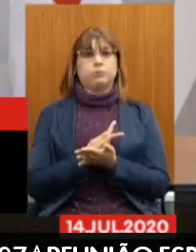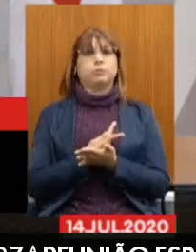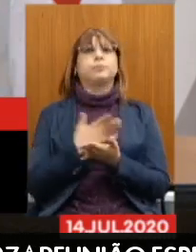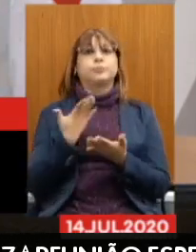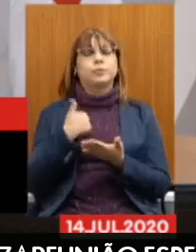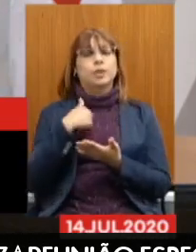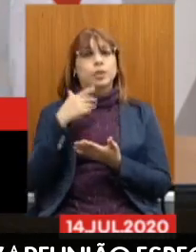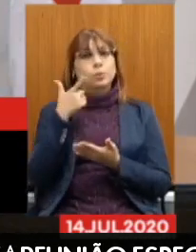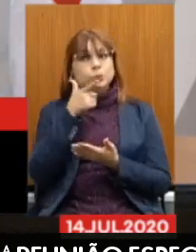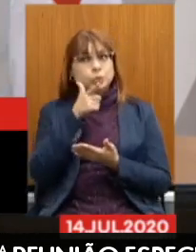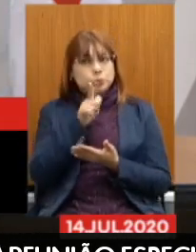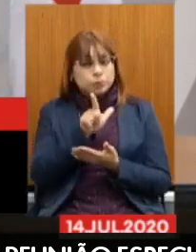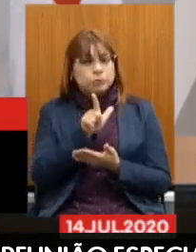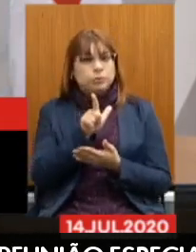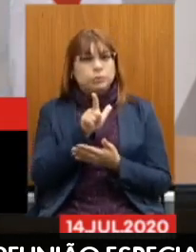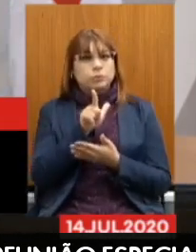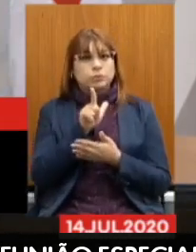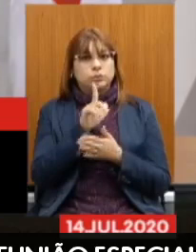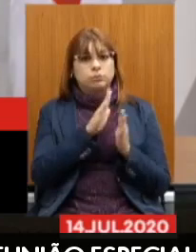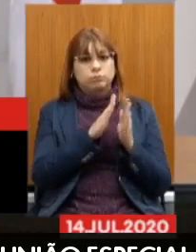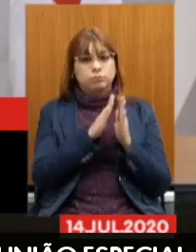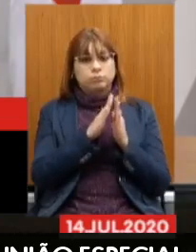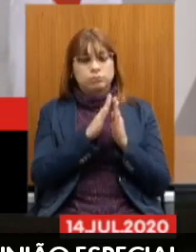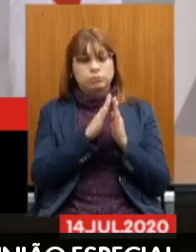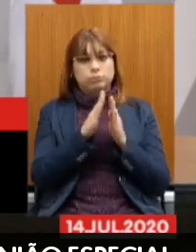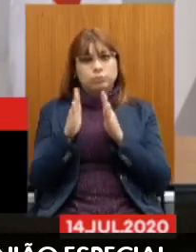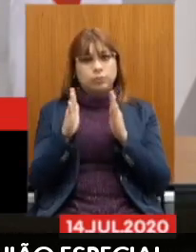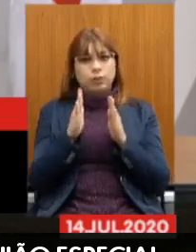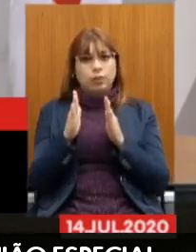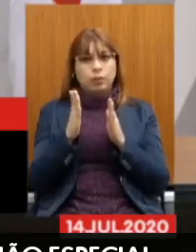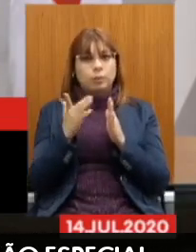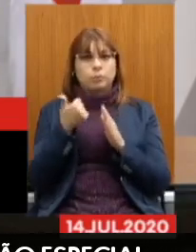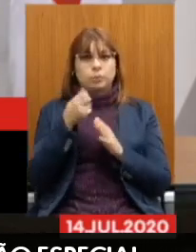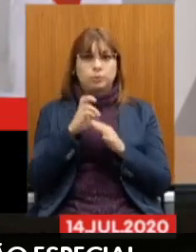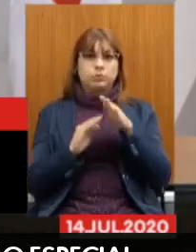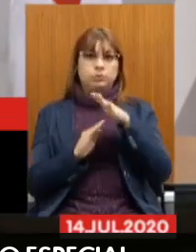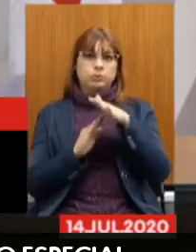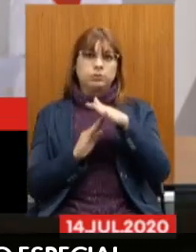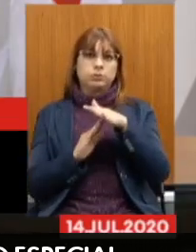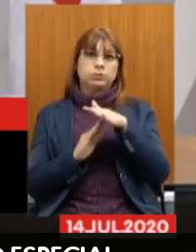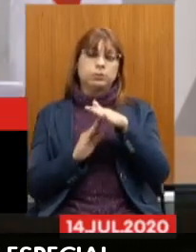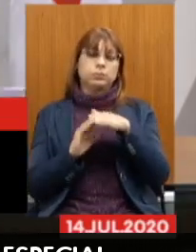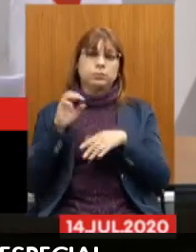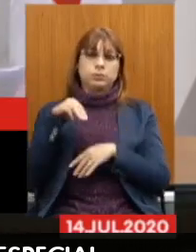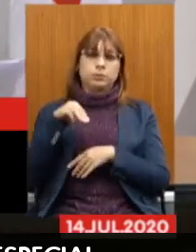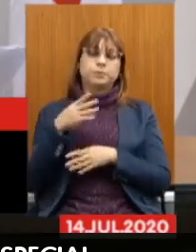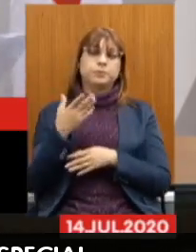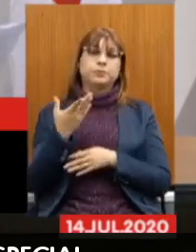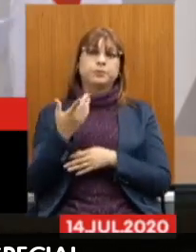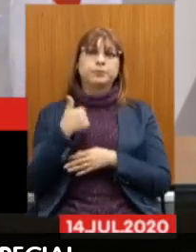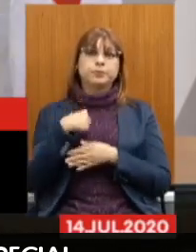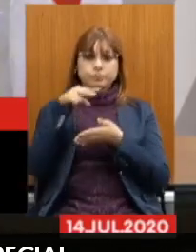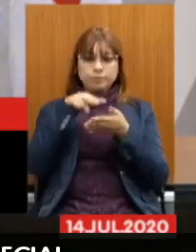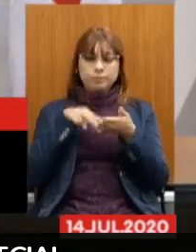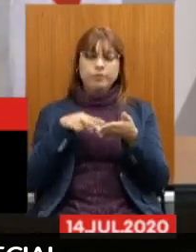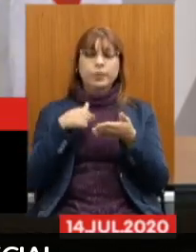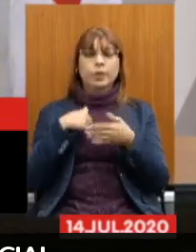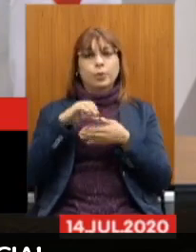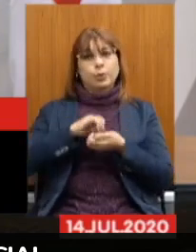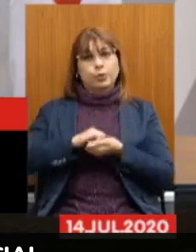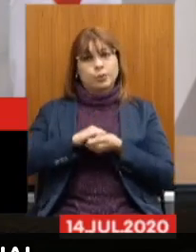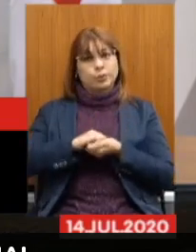do prazo, de ler uma mensagem que eu deixei aqui. E cumprimento também e